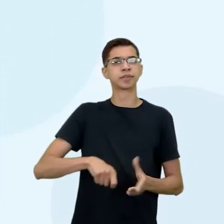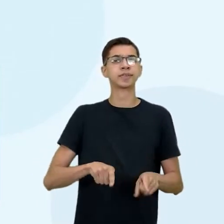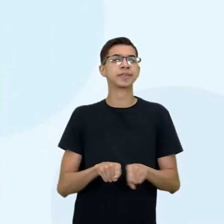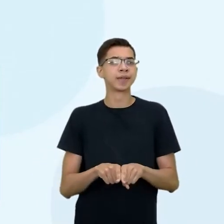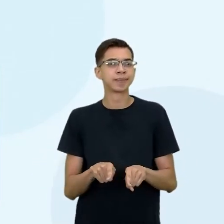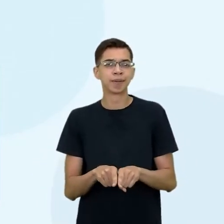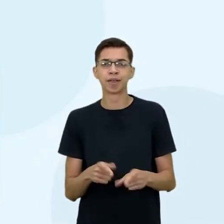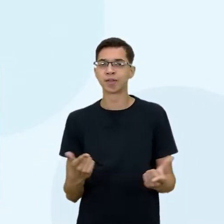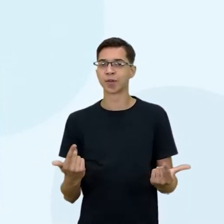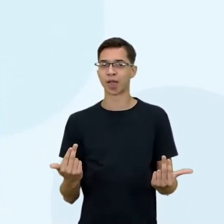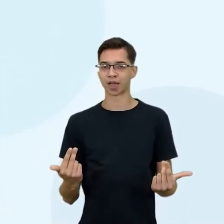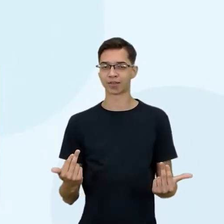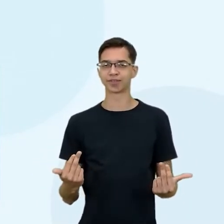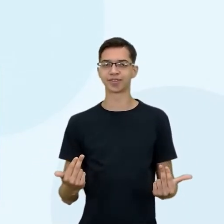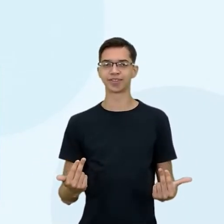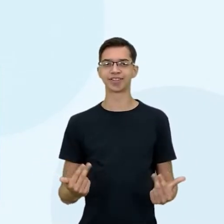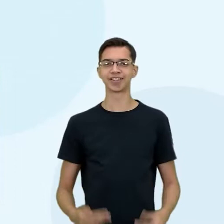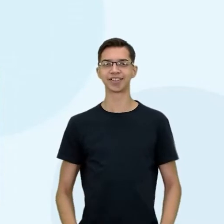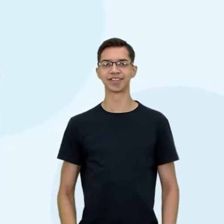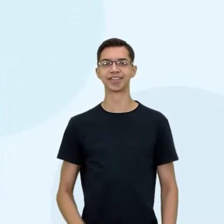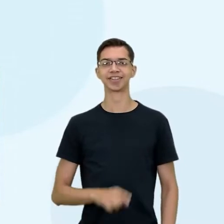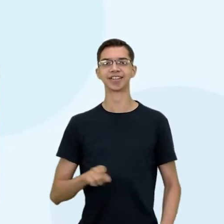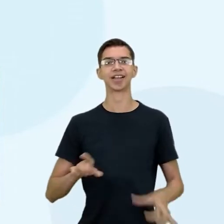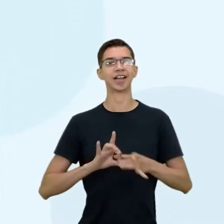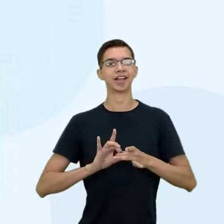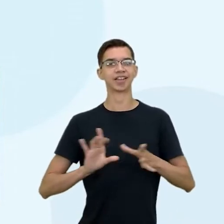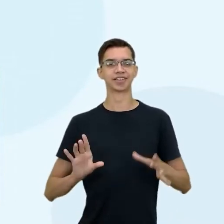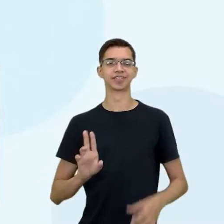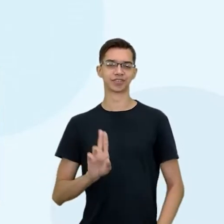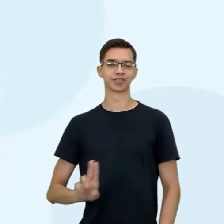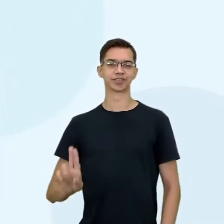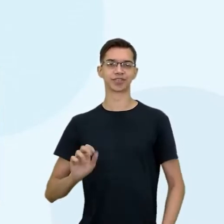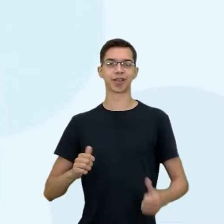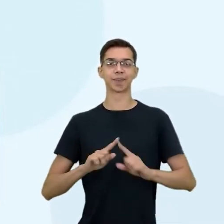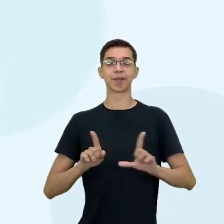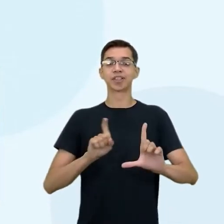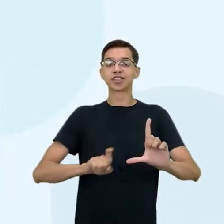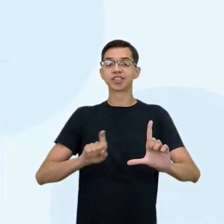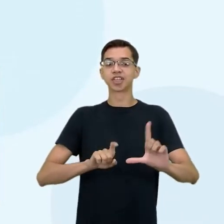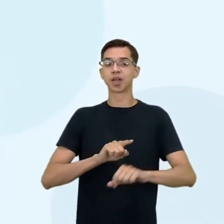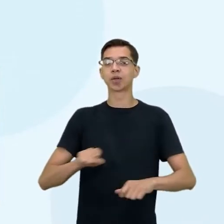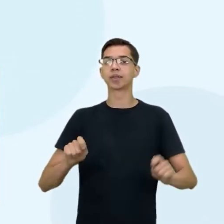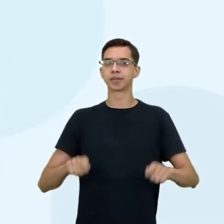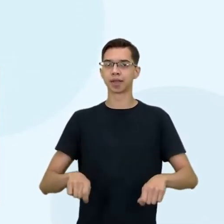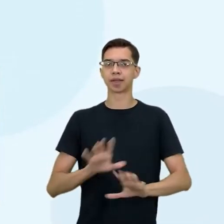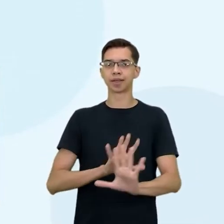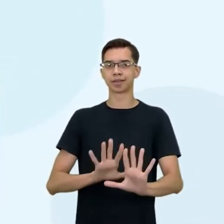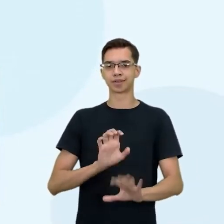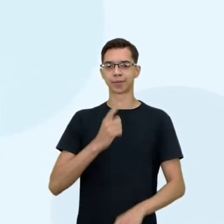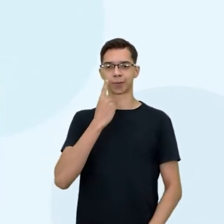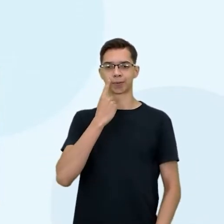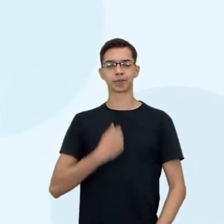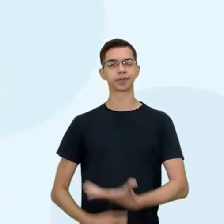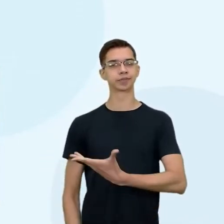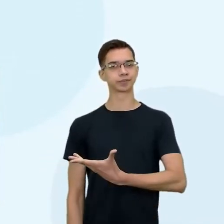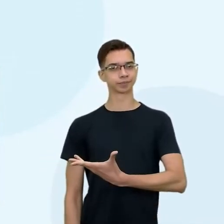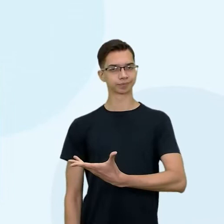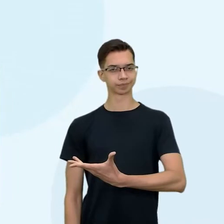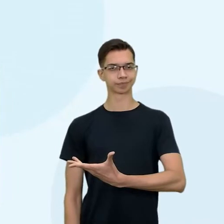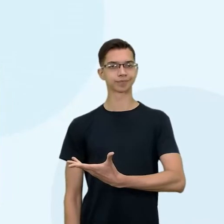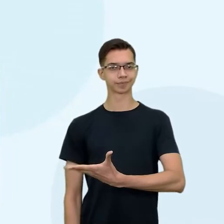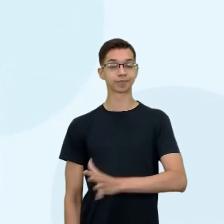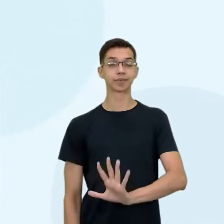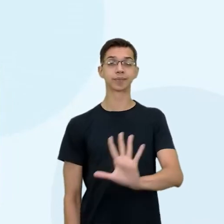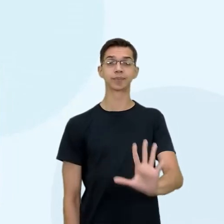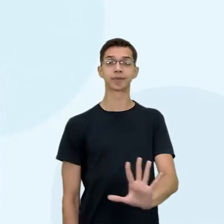Então, essas daí são as maneiras mais digitais que vocês podem fazer. Aí tem um QR Code aí, e eles também estão lá no mapa, né?